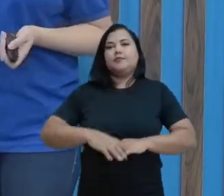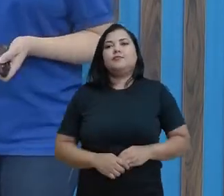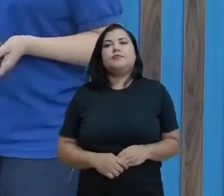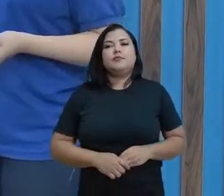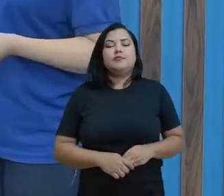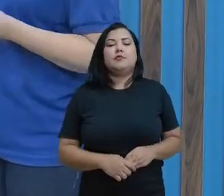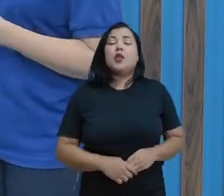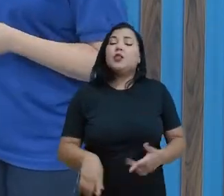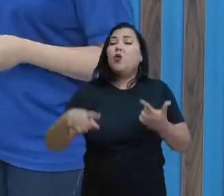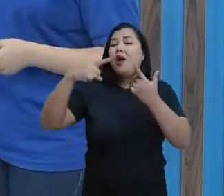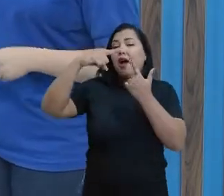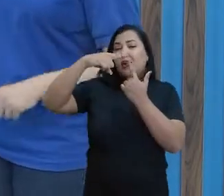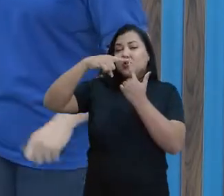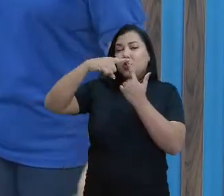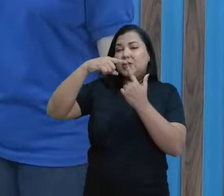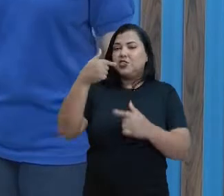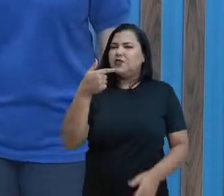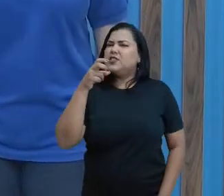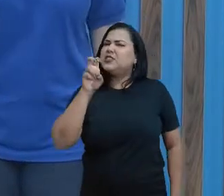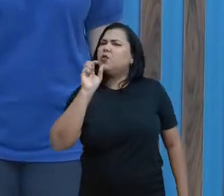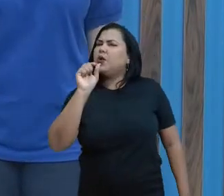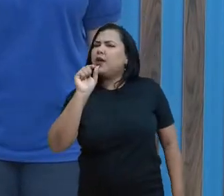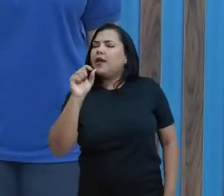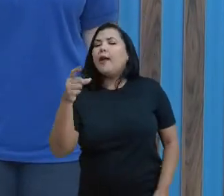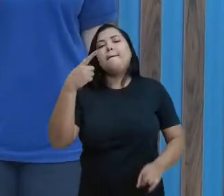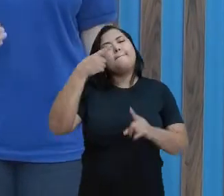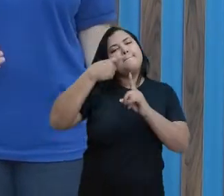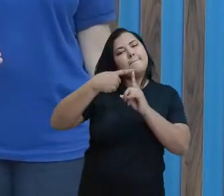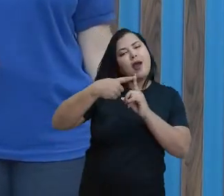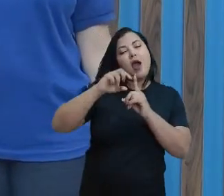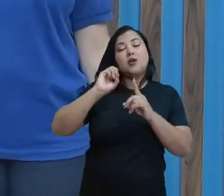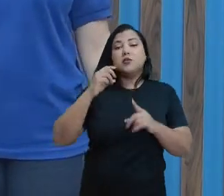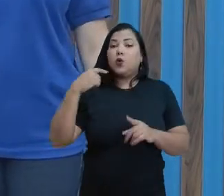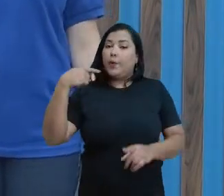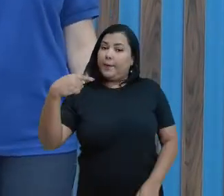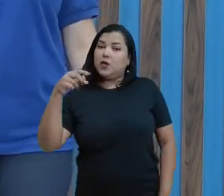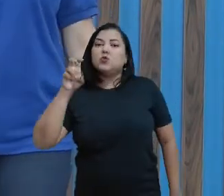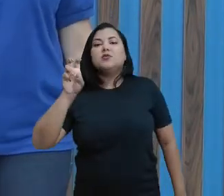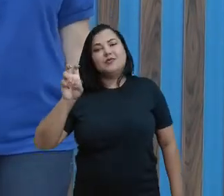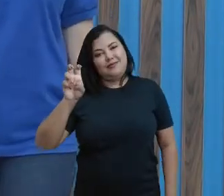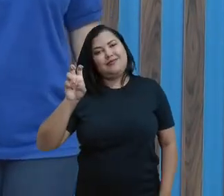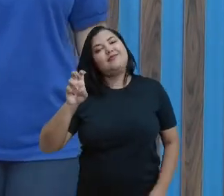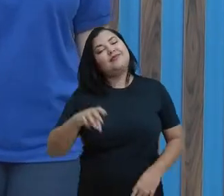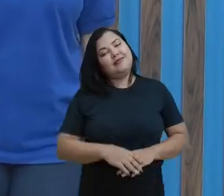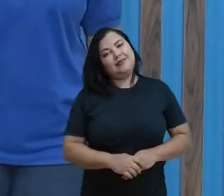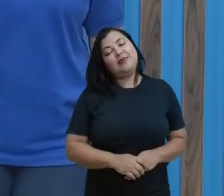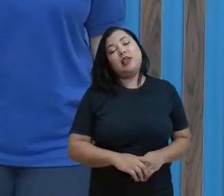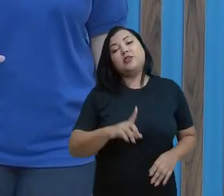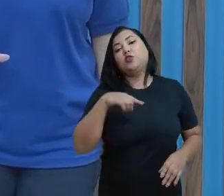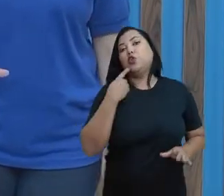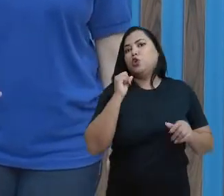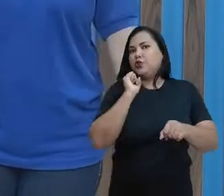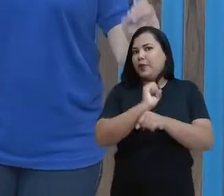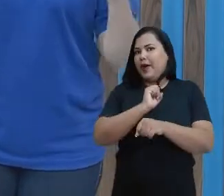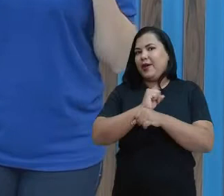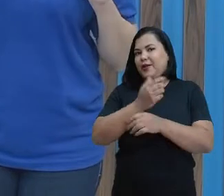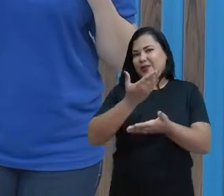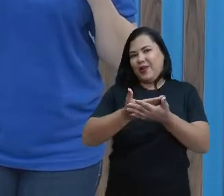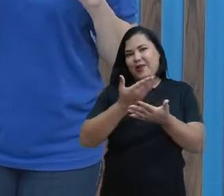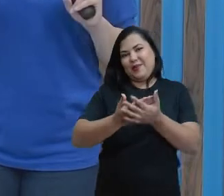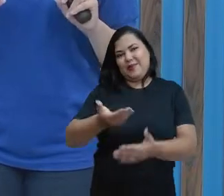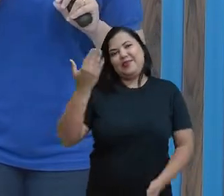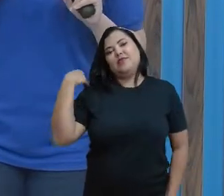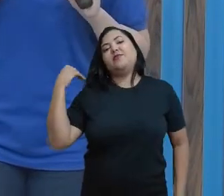certo? Raiz quadrada de 25 dá mais ou menos 5. E foi aí onde a gente parou na aula passada e disse,